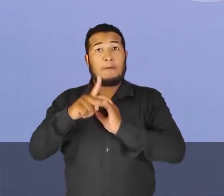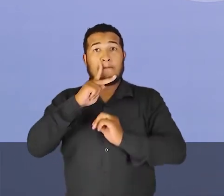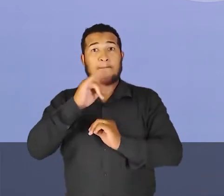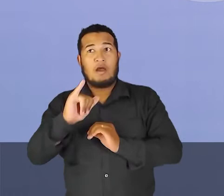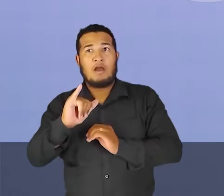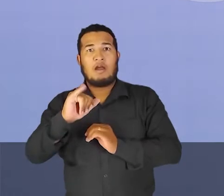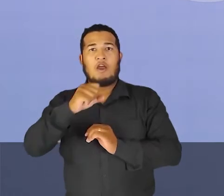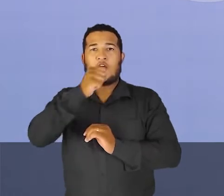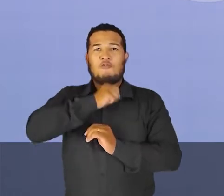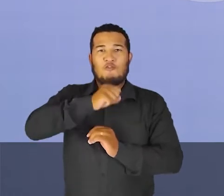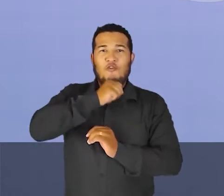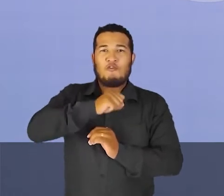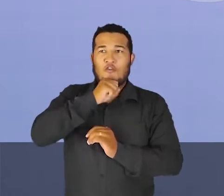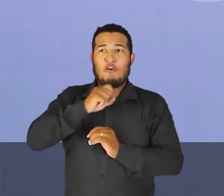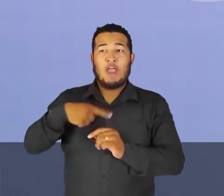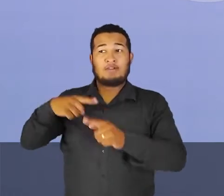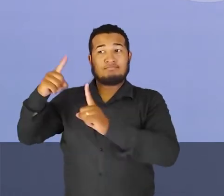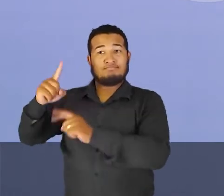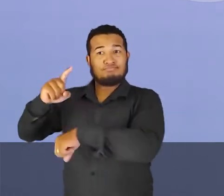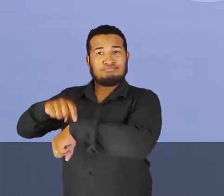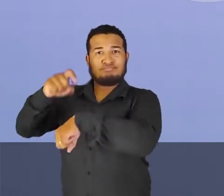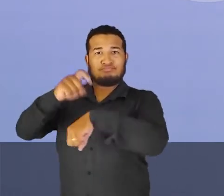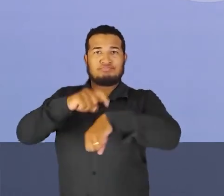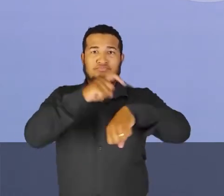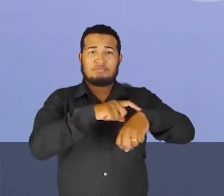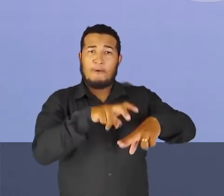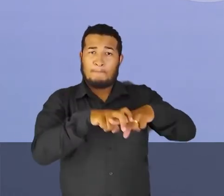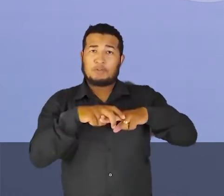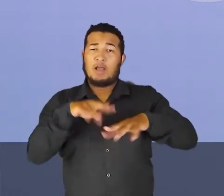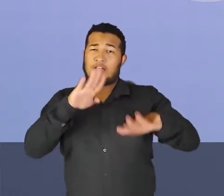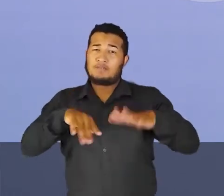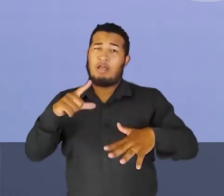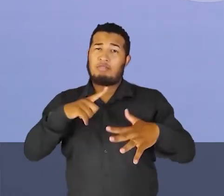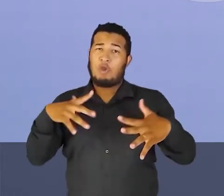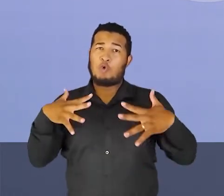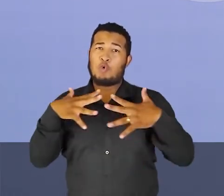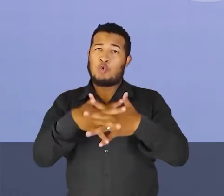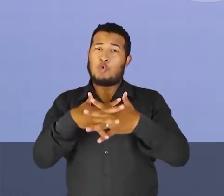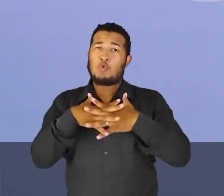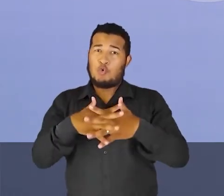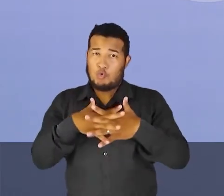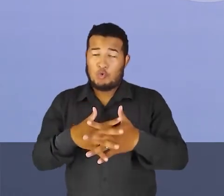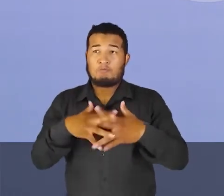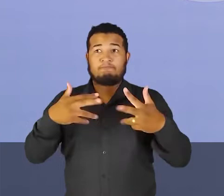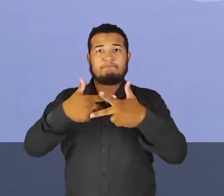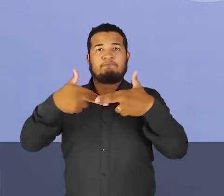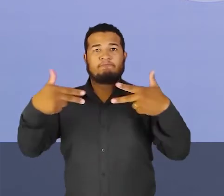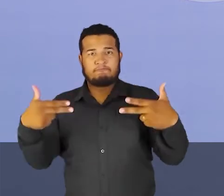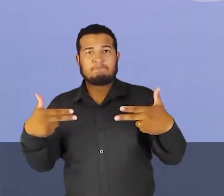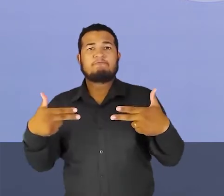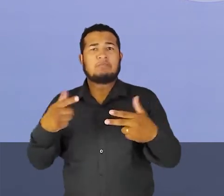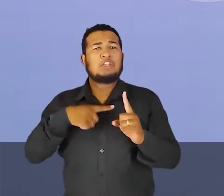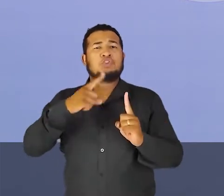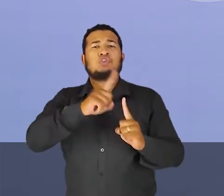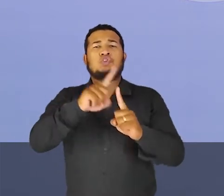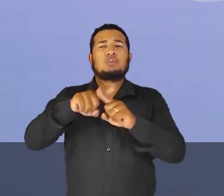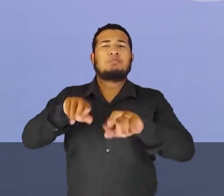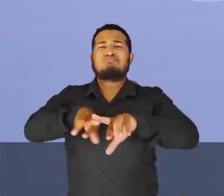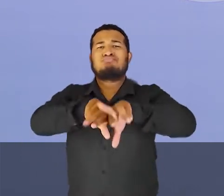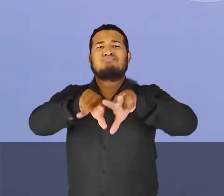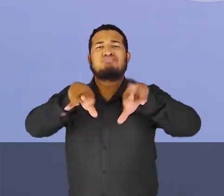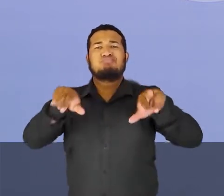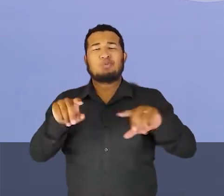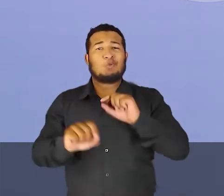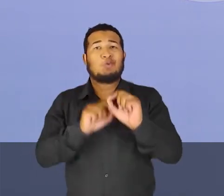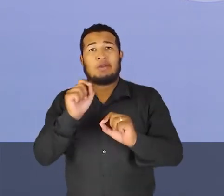pais, a geração dos avós. Então é muito comum que haja esse conflito, que haja rusgas, que haja qualquer